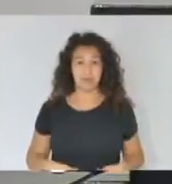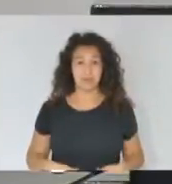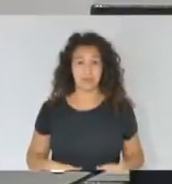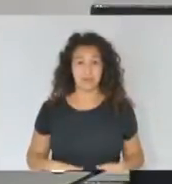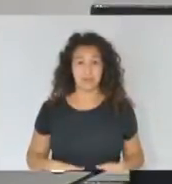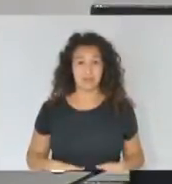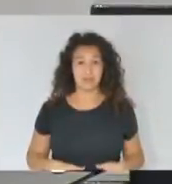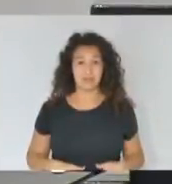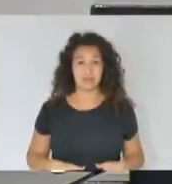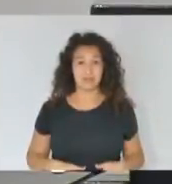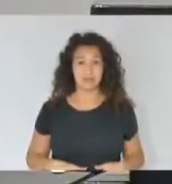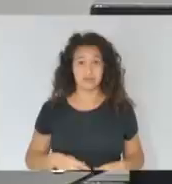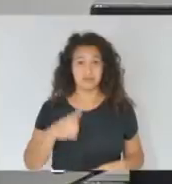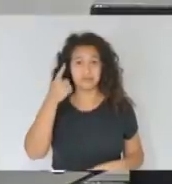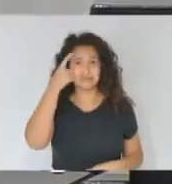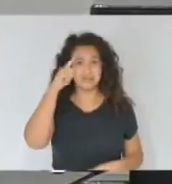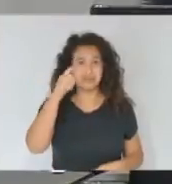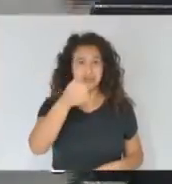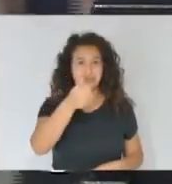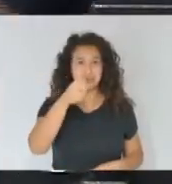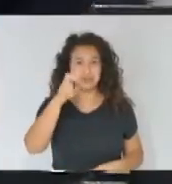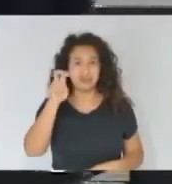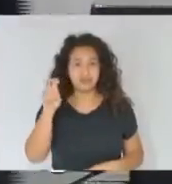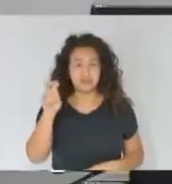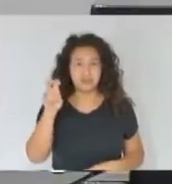aclamadas para o dia 15 são